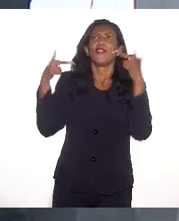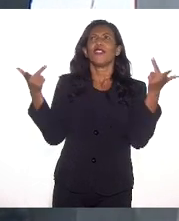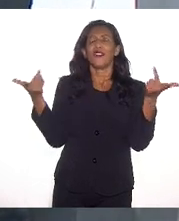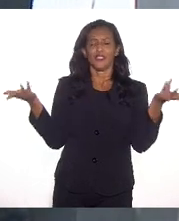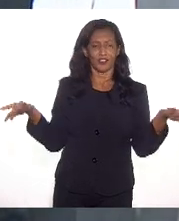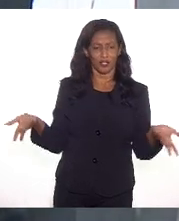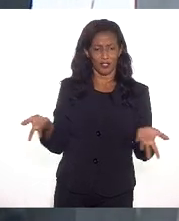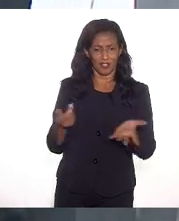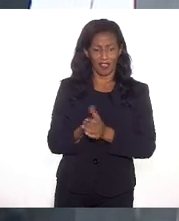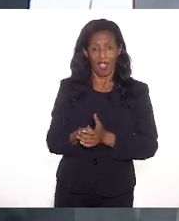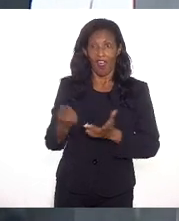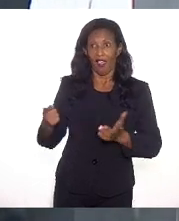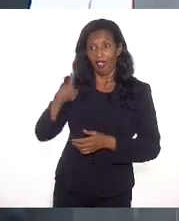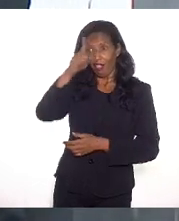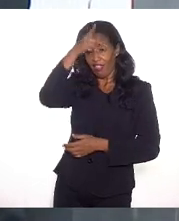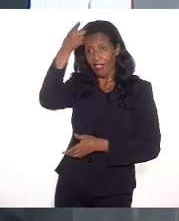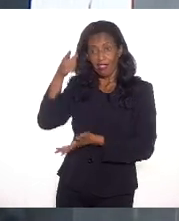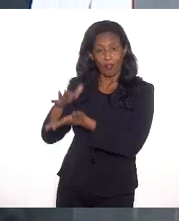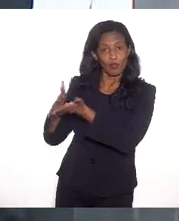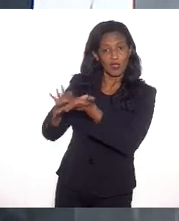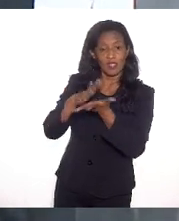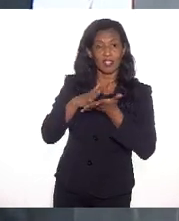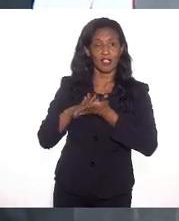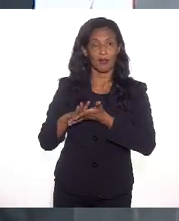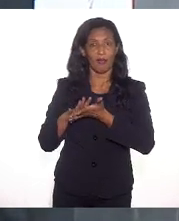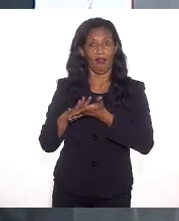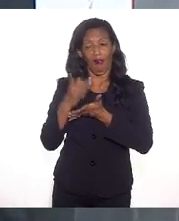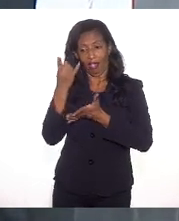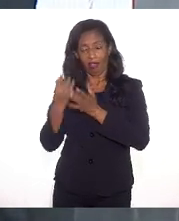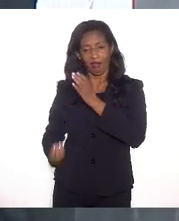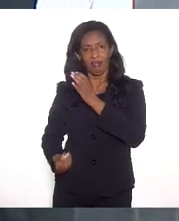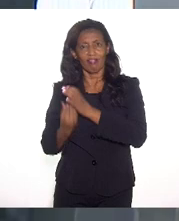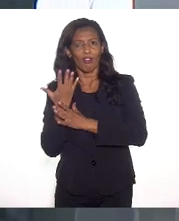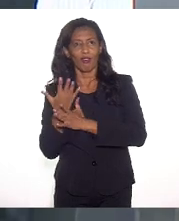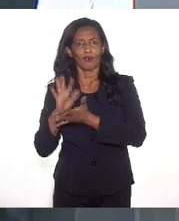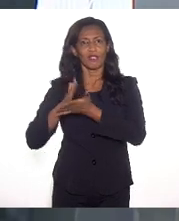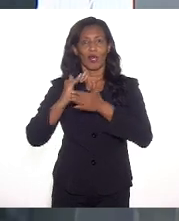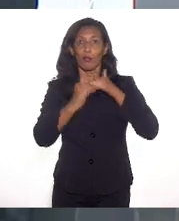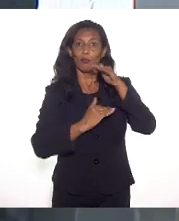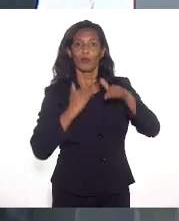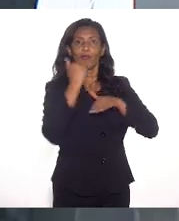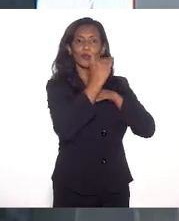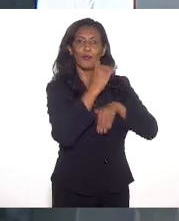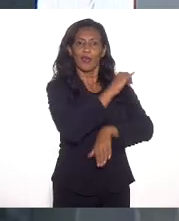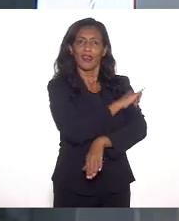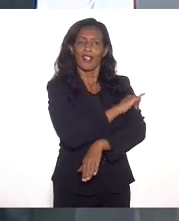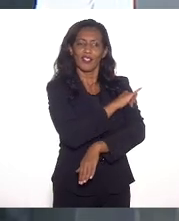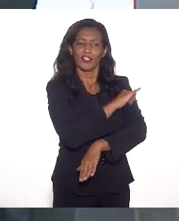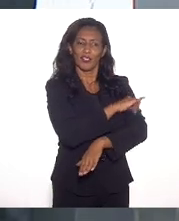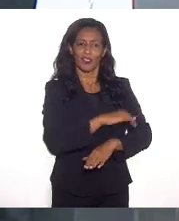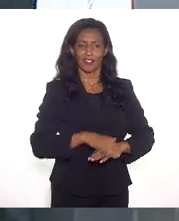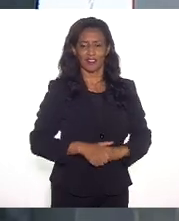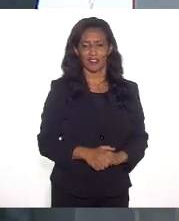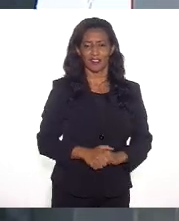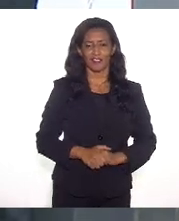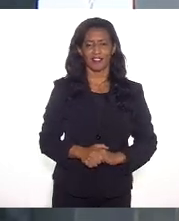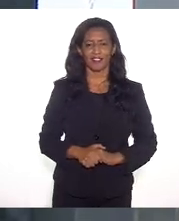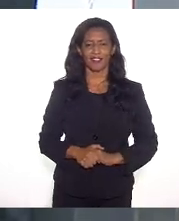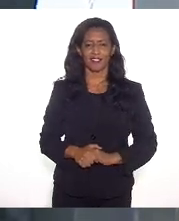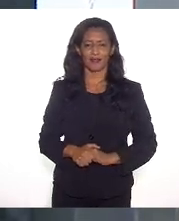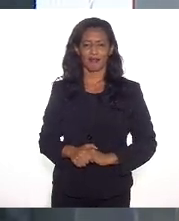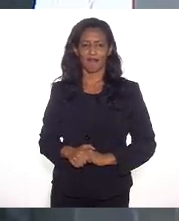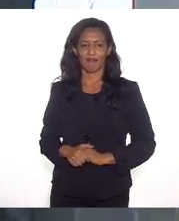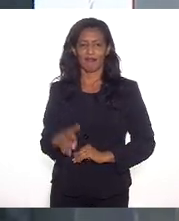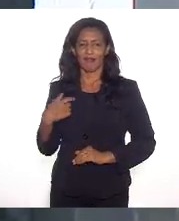gente pode criar um samba. A gente criou um samba. O Supera RJ, eu, o Andy e o